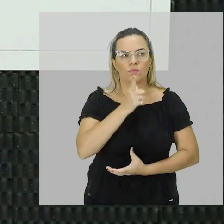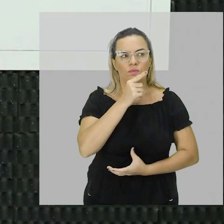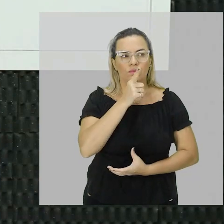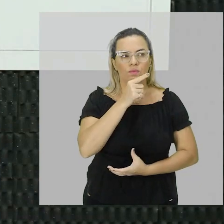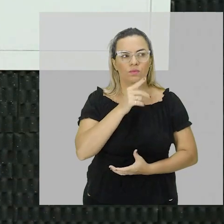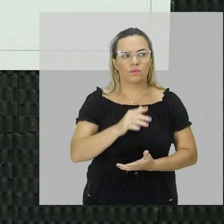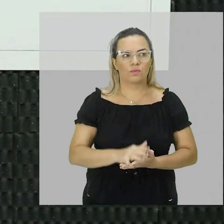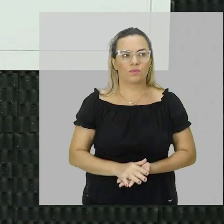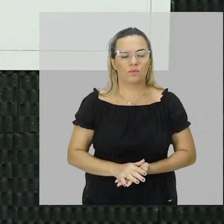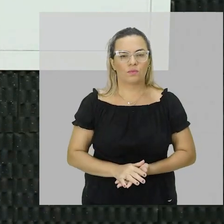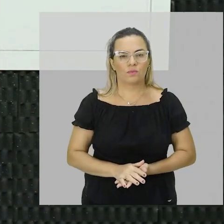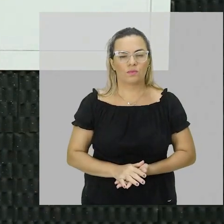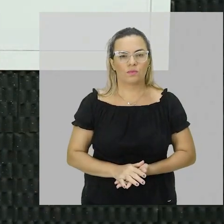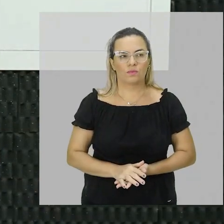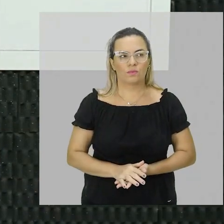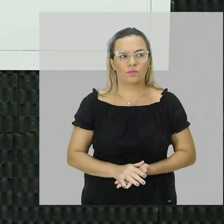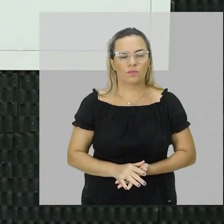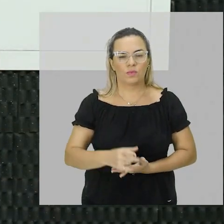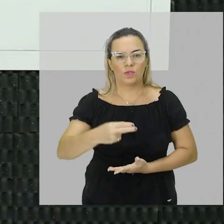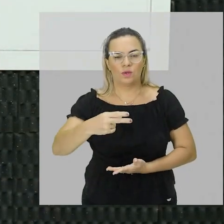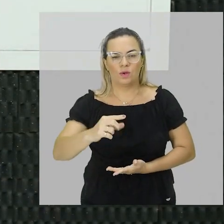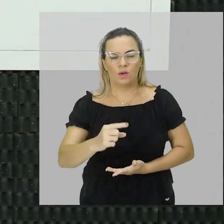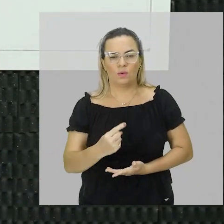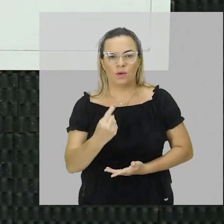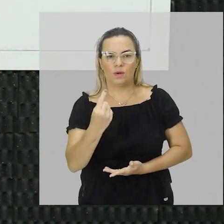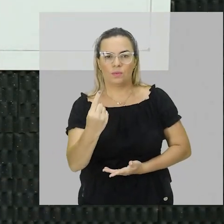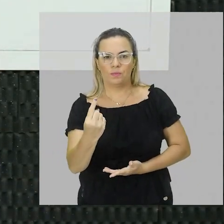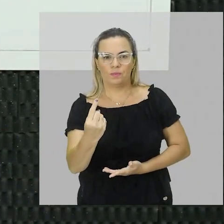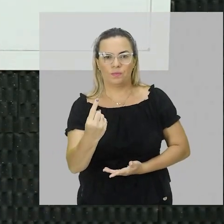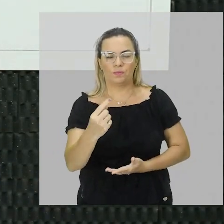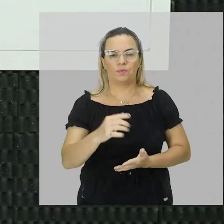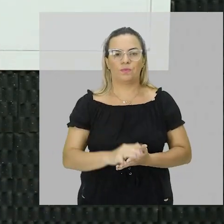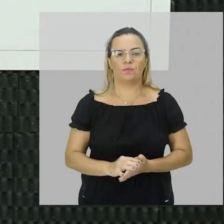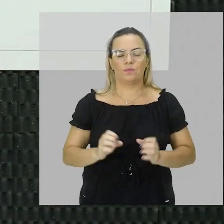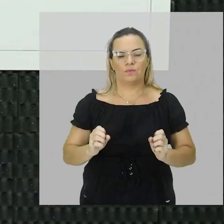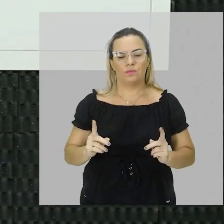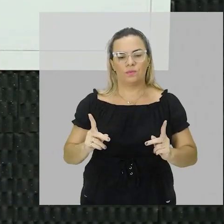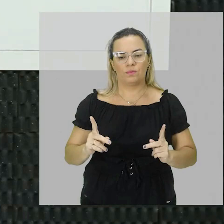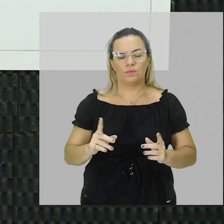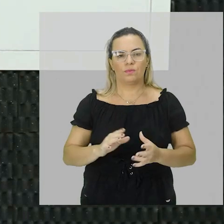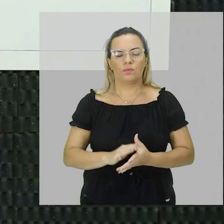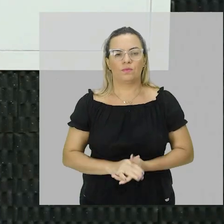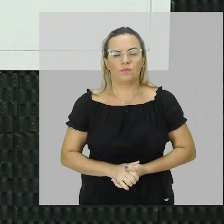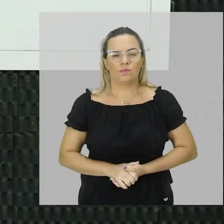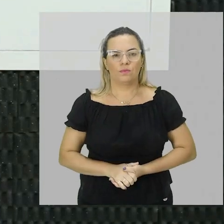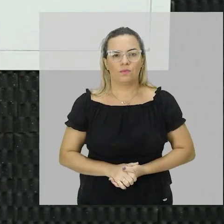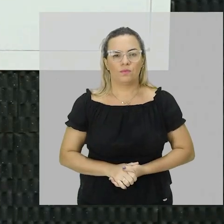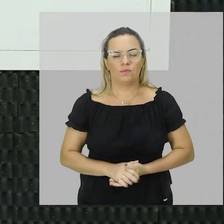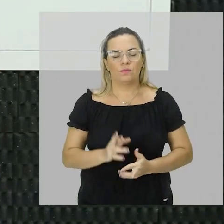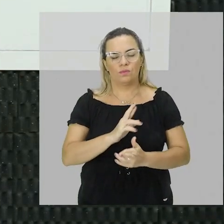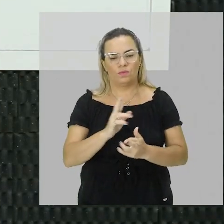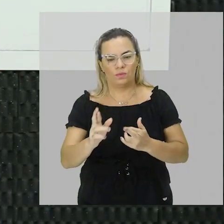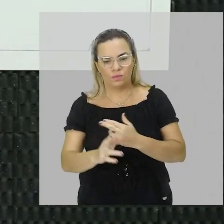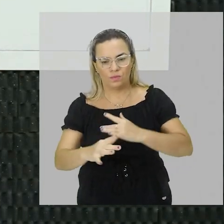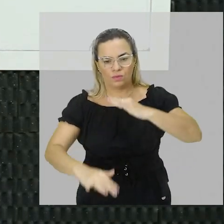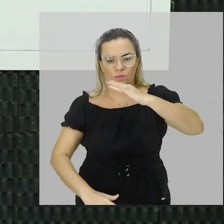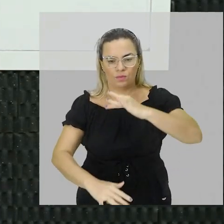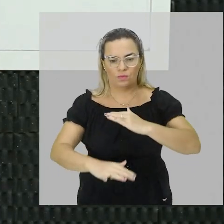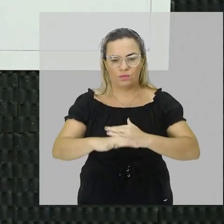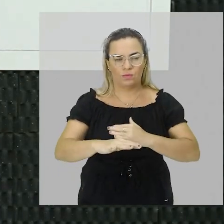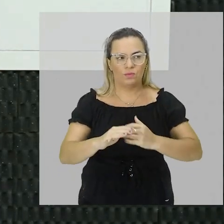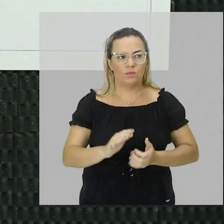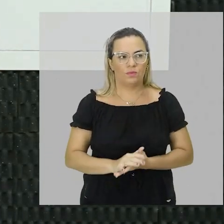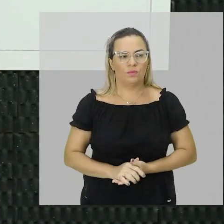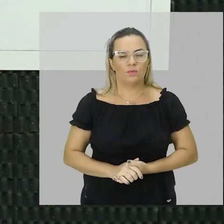é igual a 1, né? Ok? Vamos chamar essa densidade relativa de 1, né? É 1